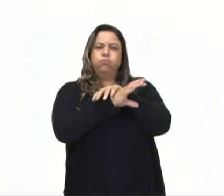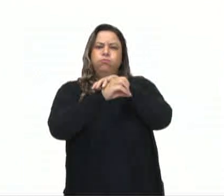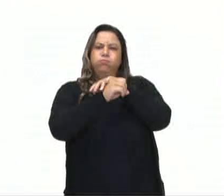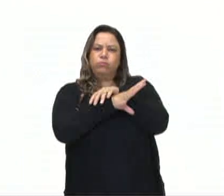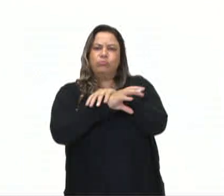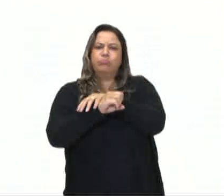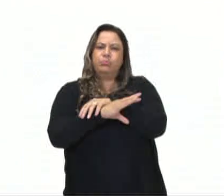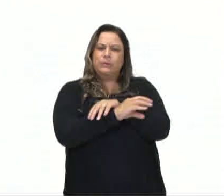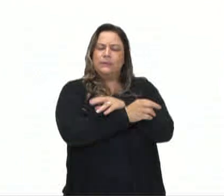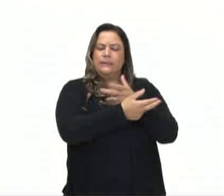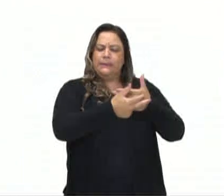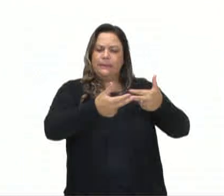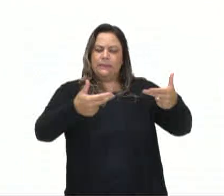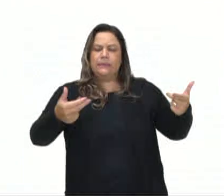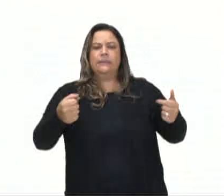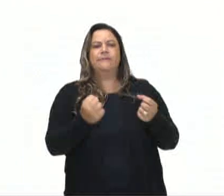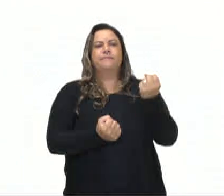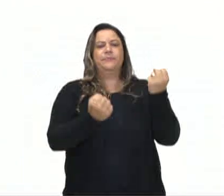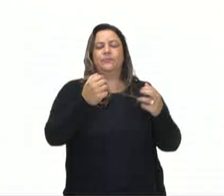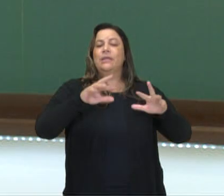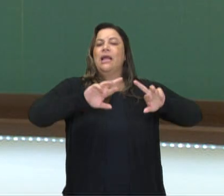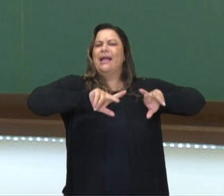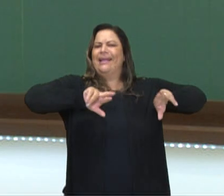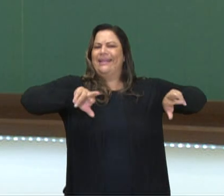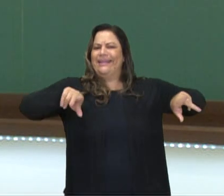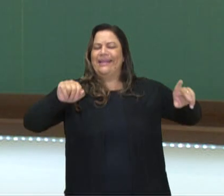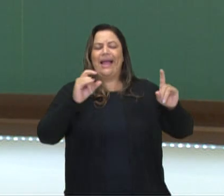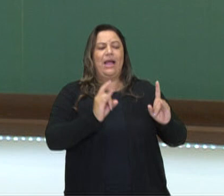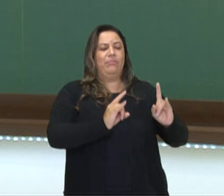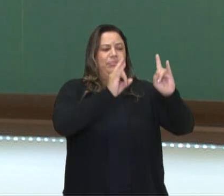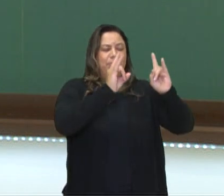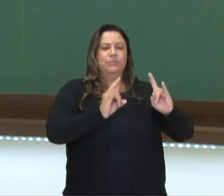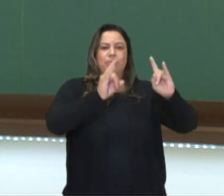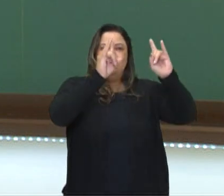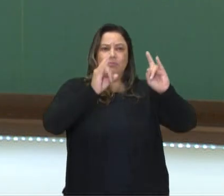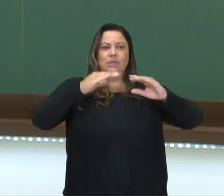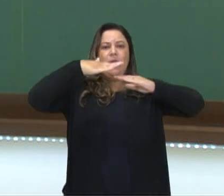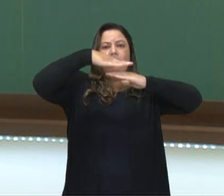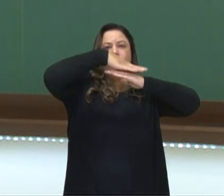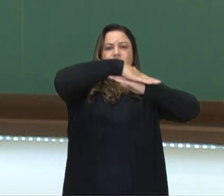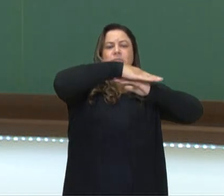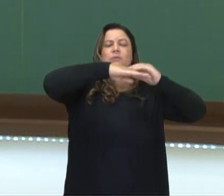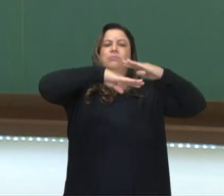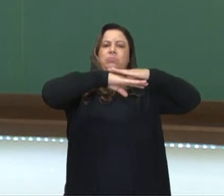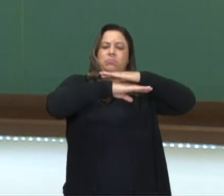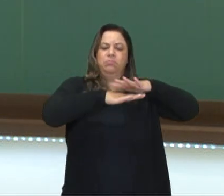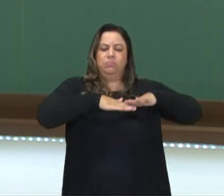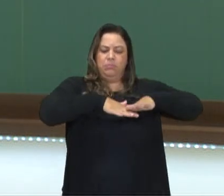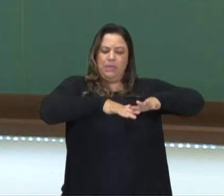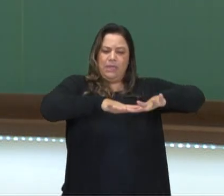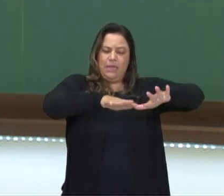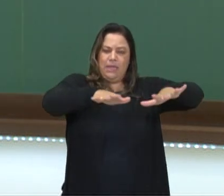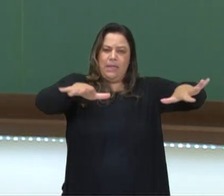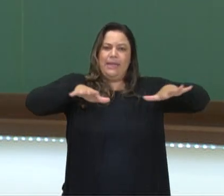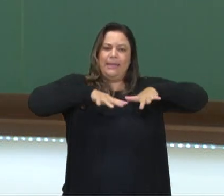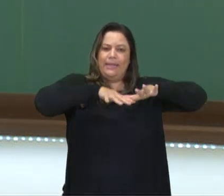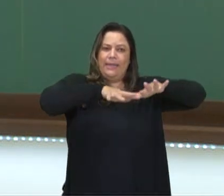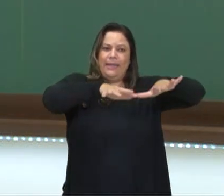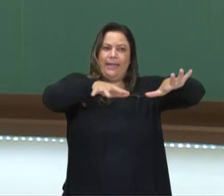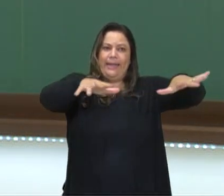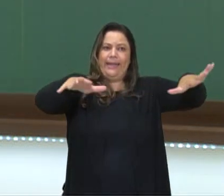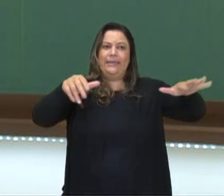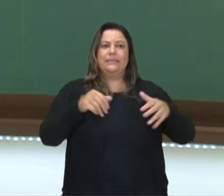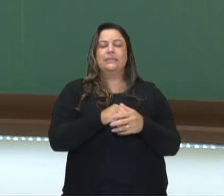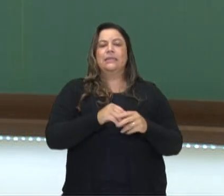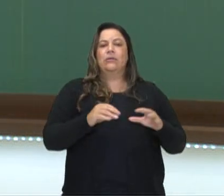são cobertas por calçadas, por telhados, e isso tudo faz com que estas áreas acabem tendo